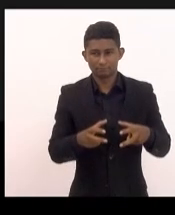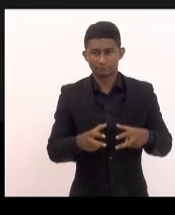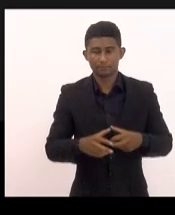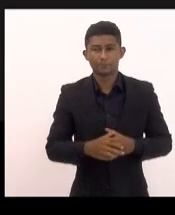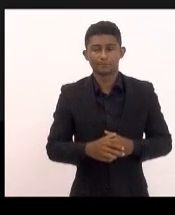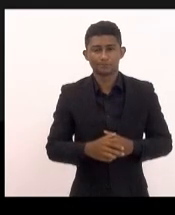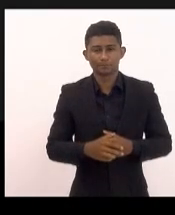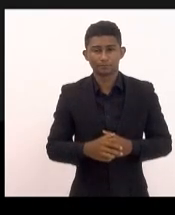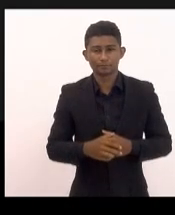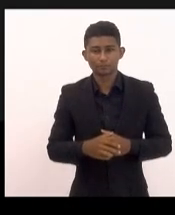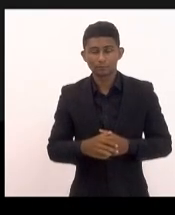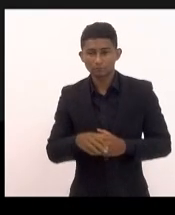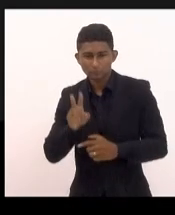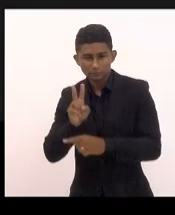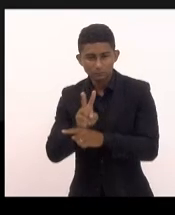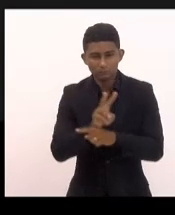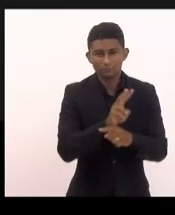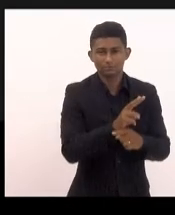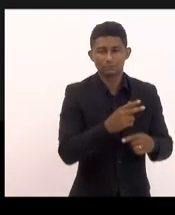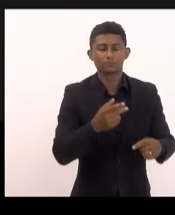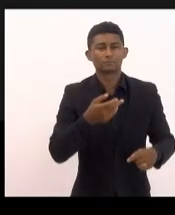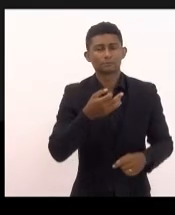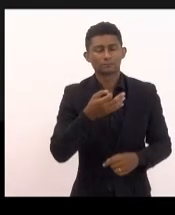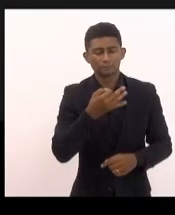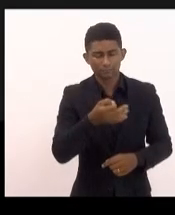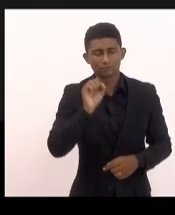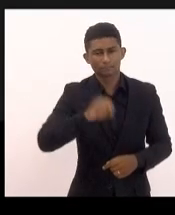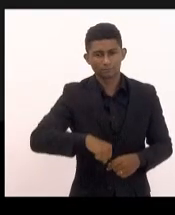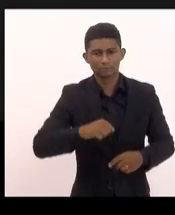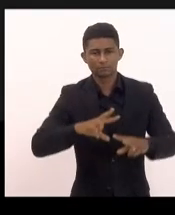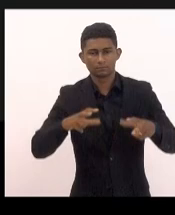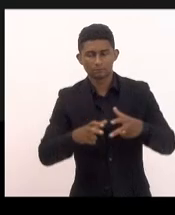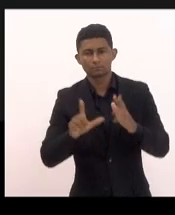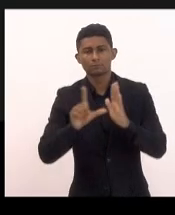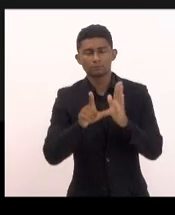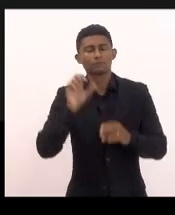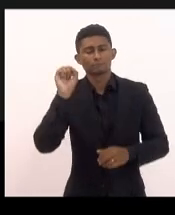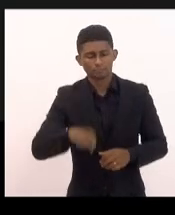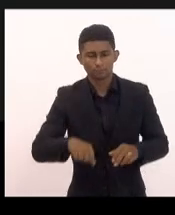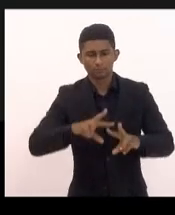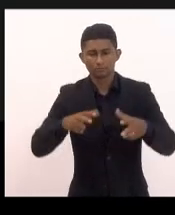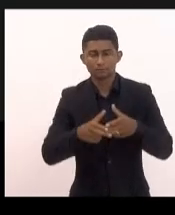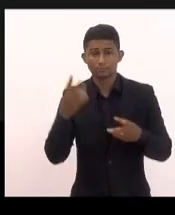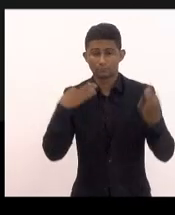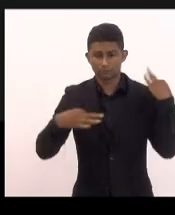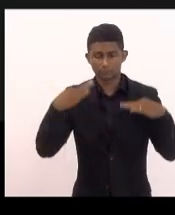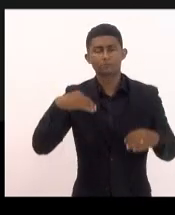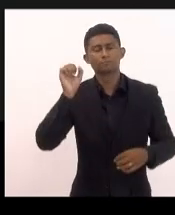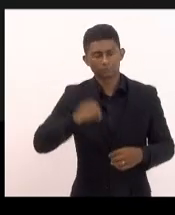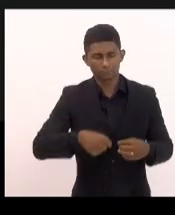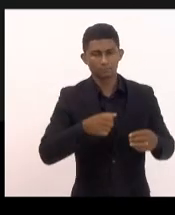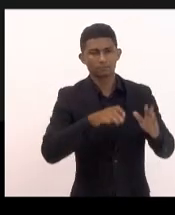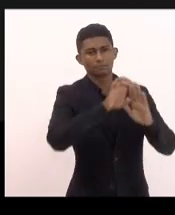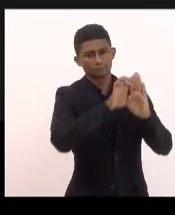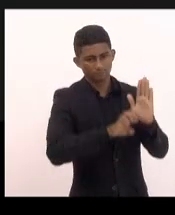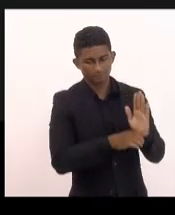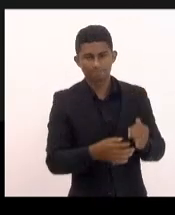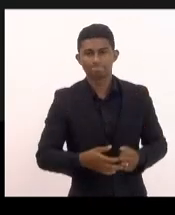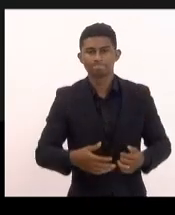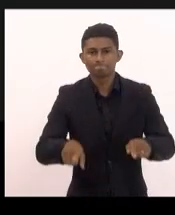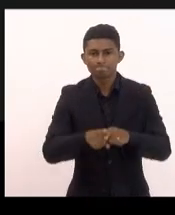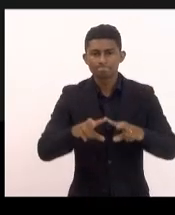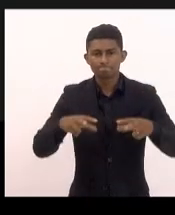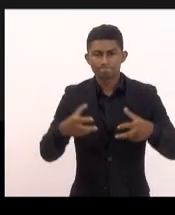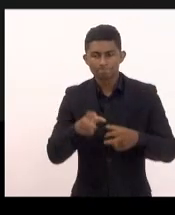Constituição. Defesa Civil, favorável. De Economia, Indústria e Comércio, favorável. De Turismo, favorável com emendas. De Orçamento, Finanças, Fiscalização Financeira